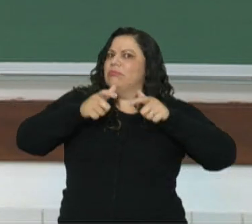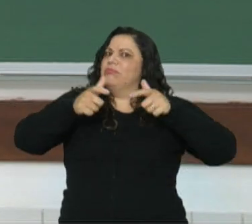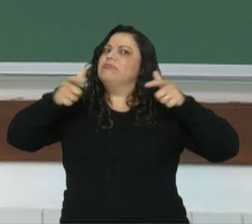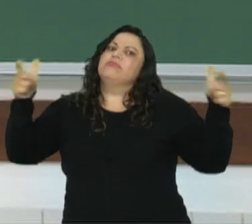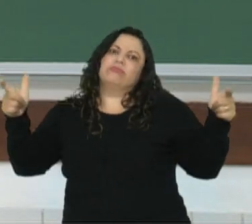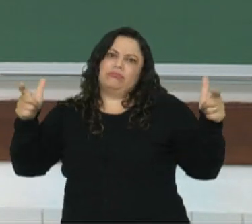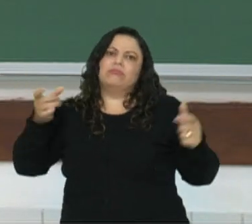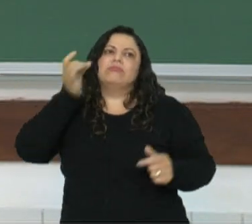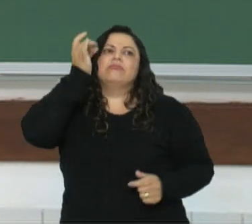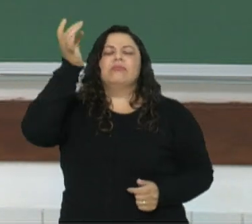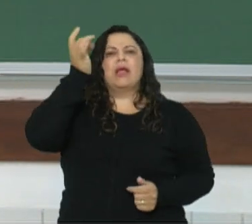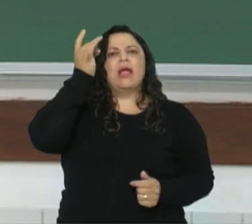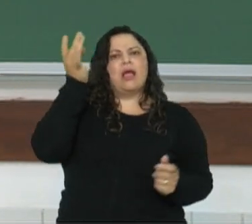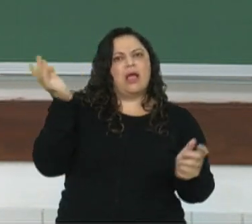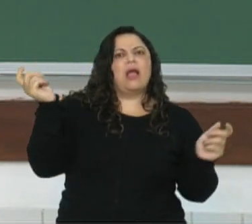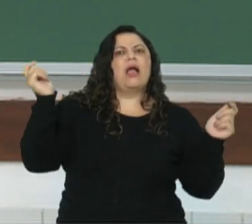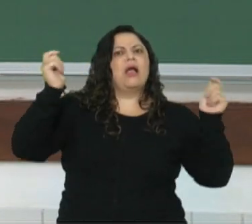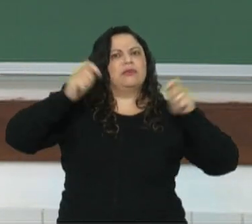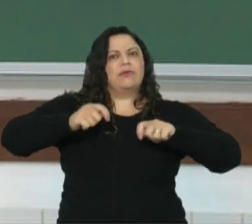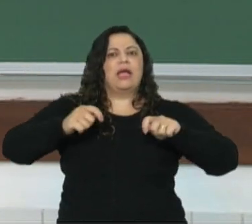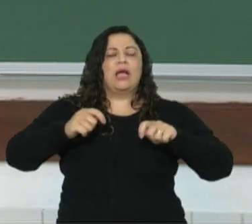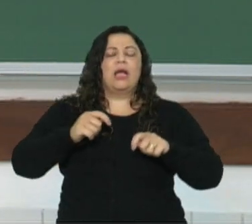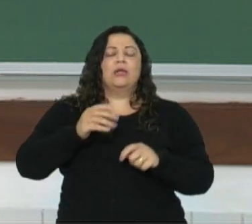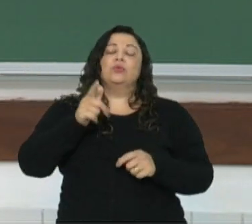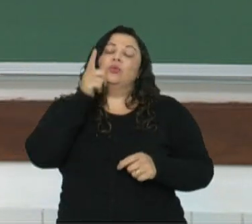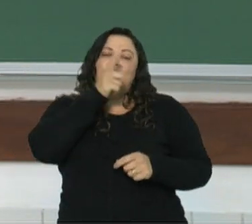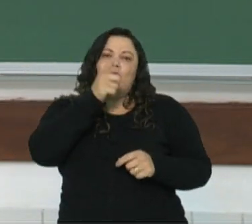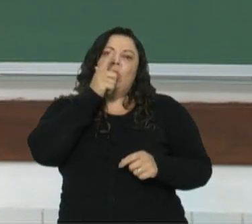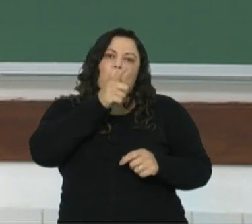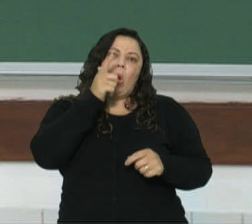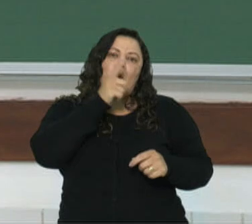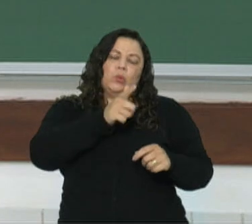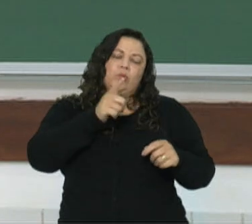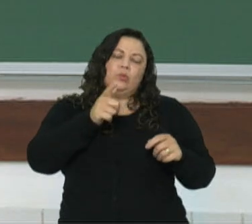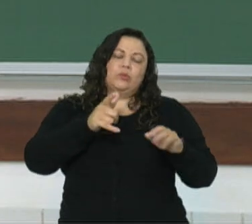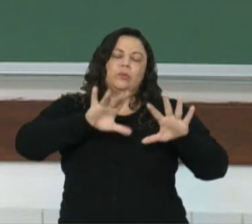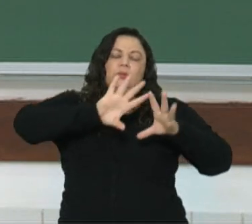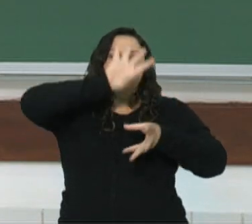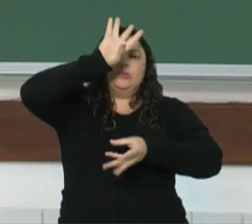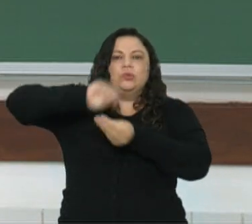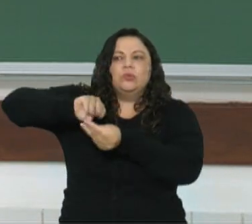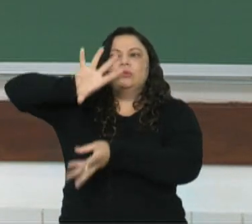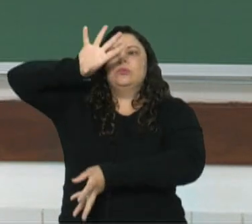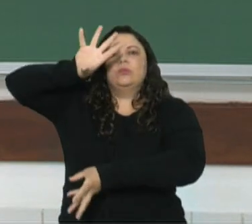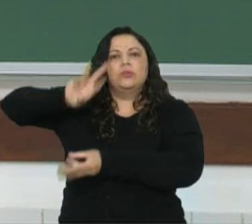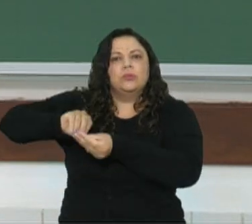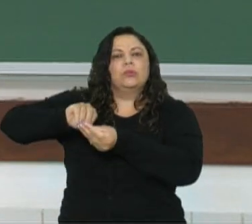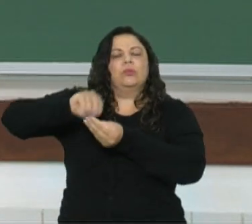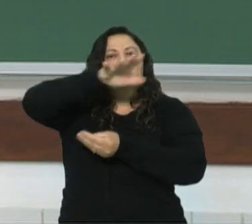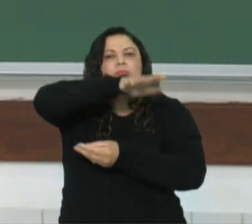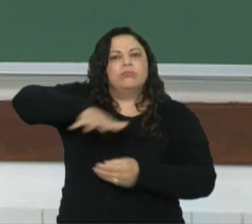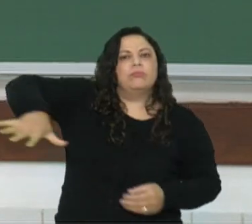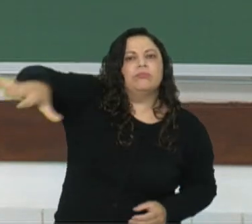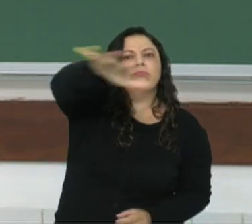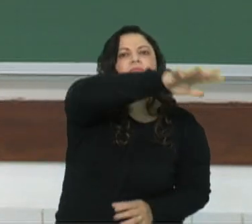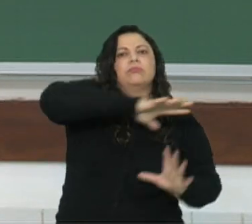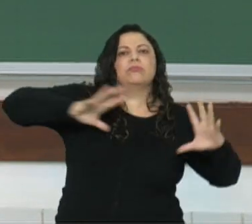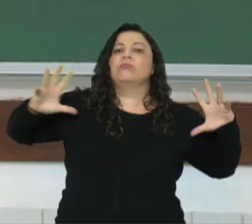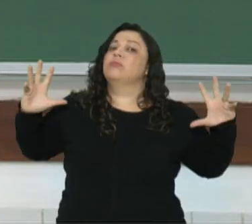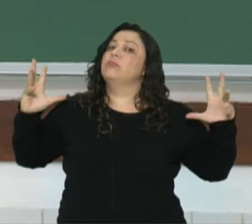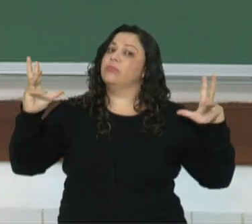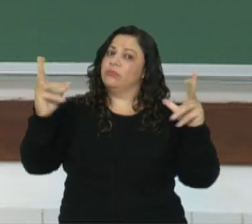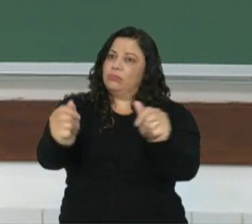mais fácil eu posso sair do menor para o maior. O que é o maior? É a conclusão genérica de tudo